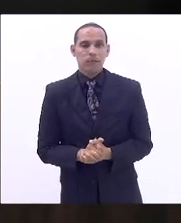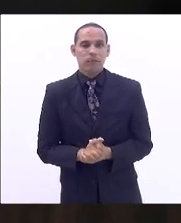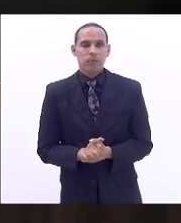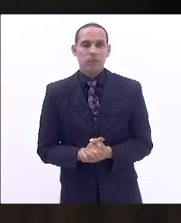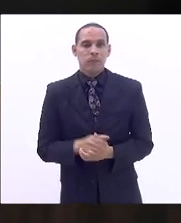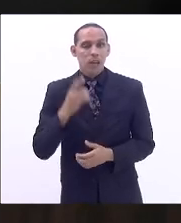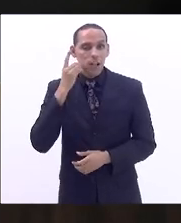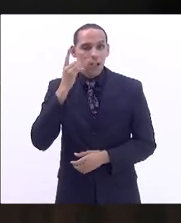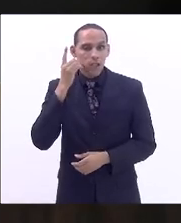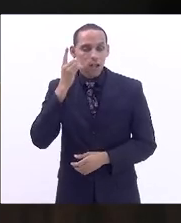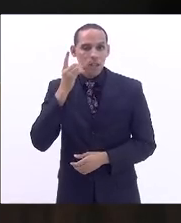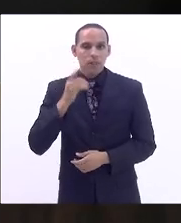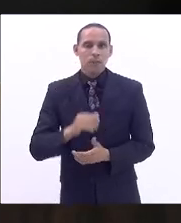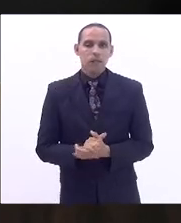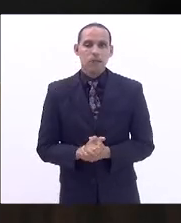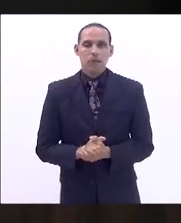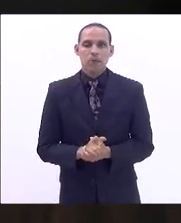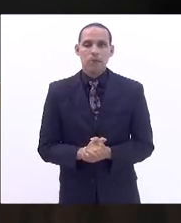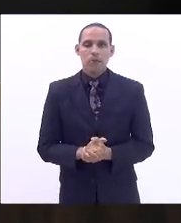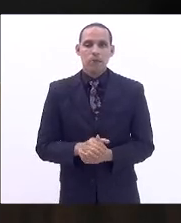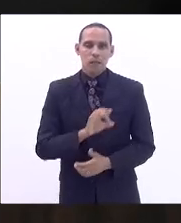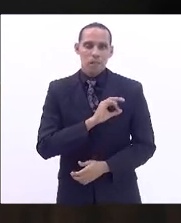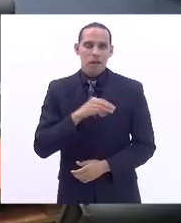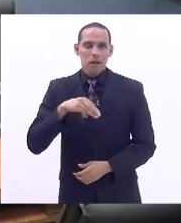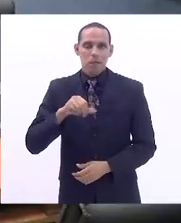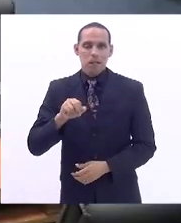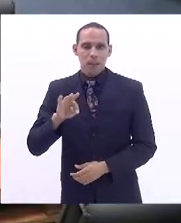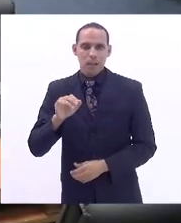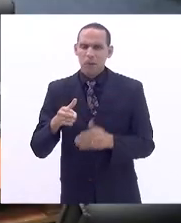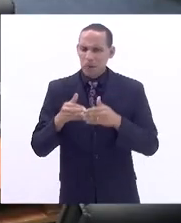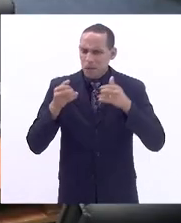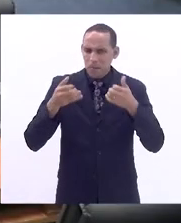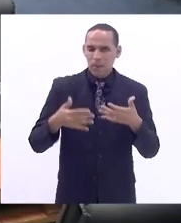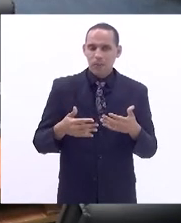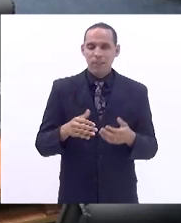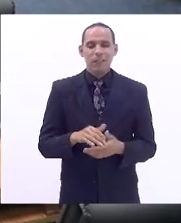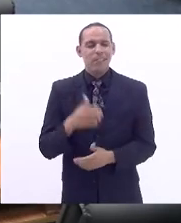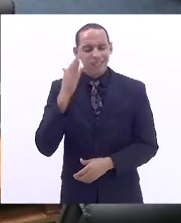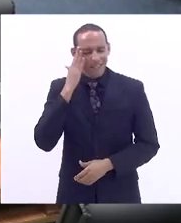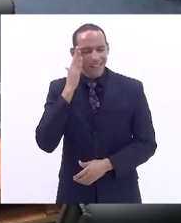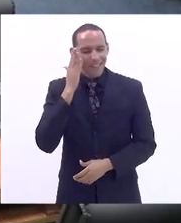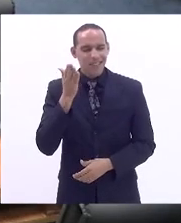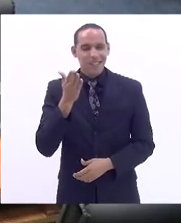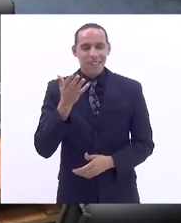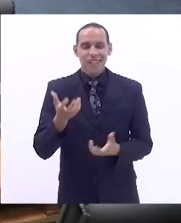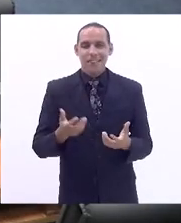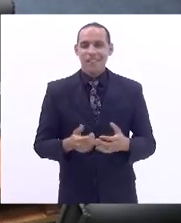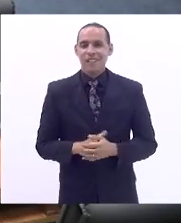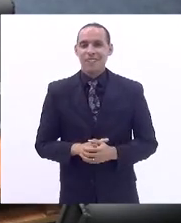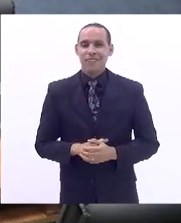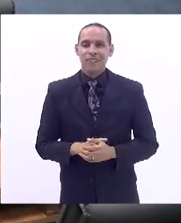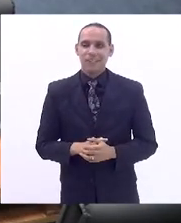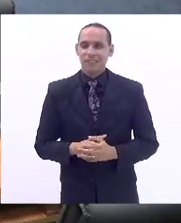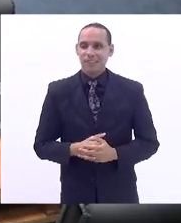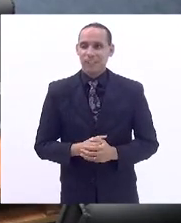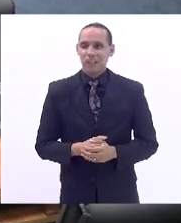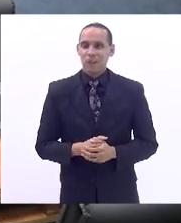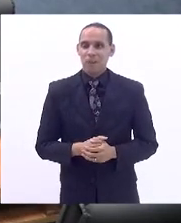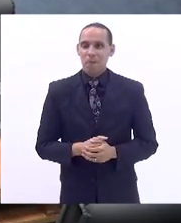o deputado da Marta Rocha questão de ordem já sei que possa nem sempre tem obrigado